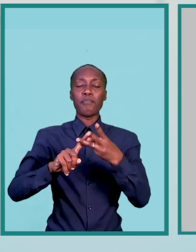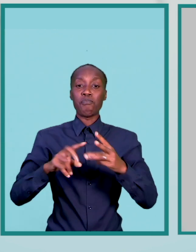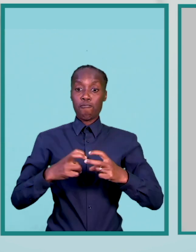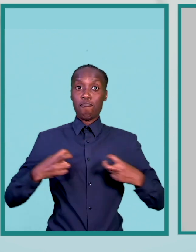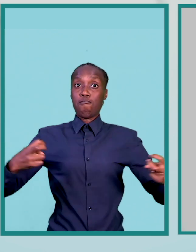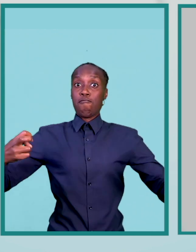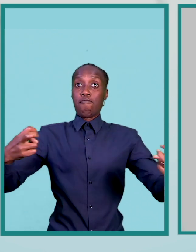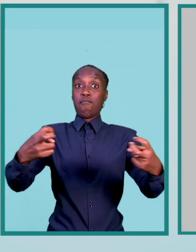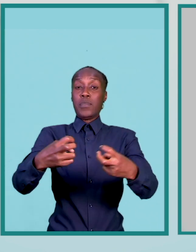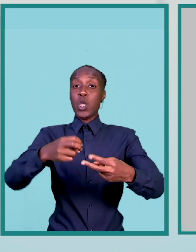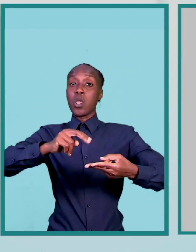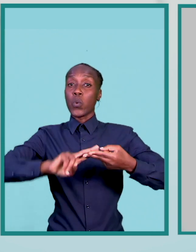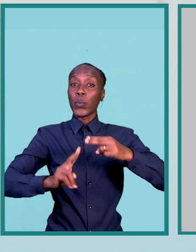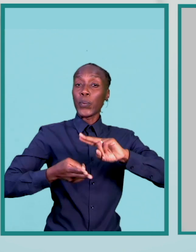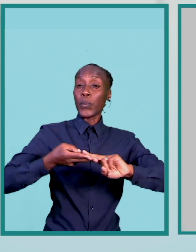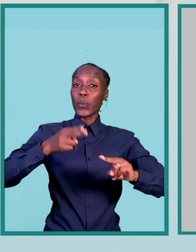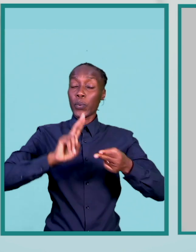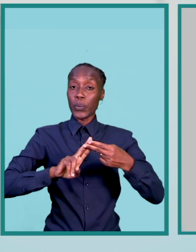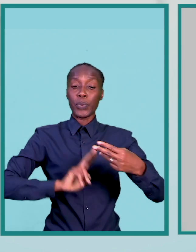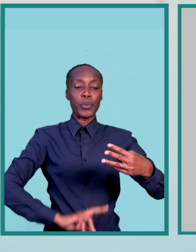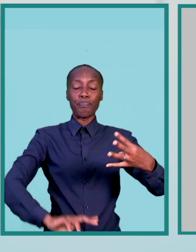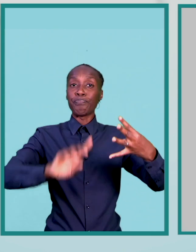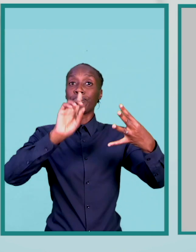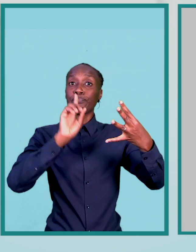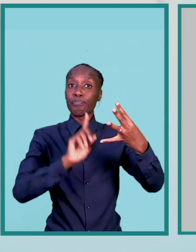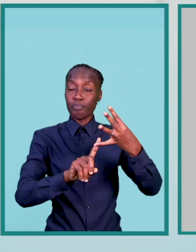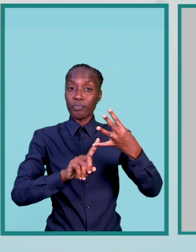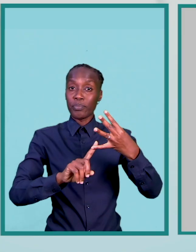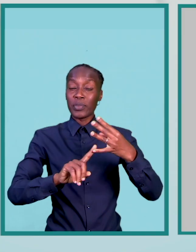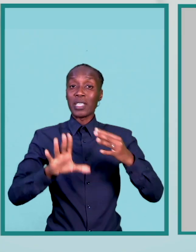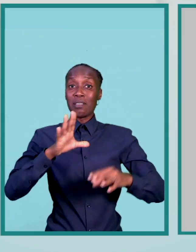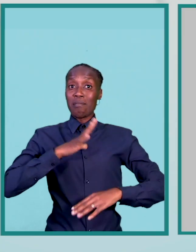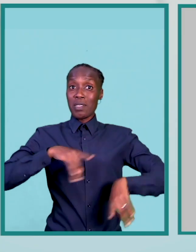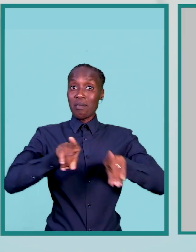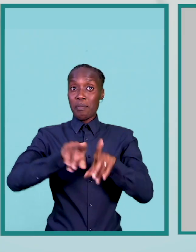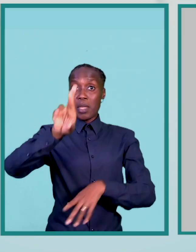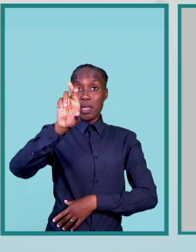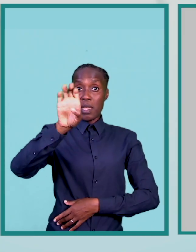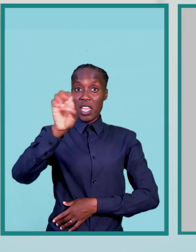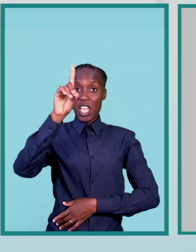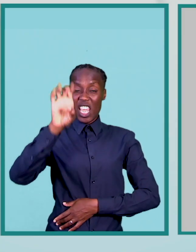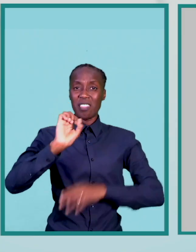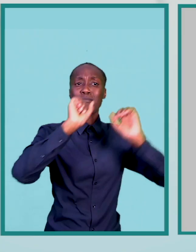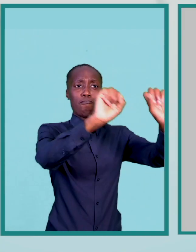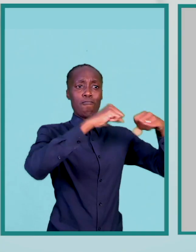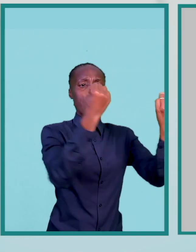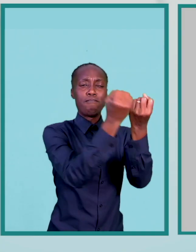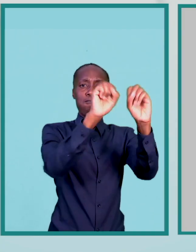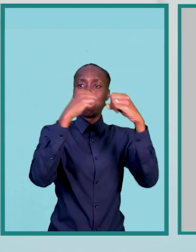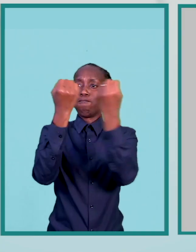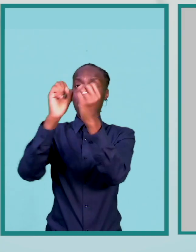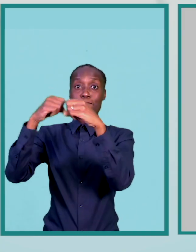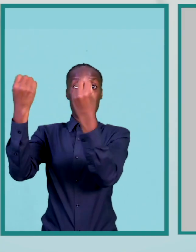realizadas, falo de mesas redondas e também temos uma forte rede, né,